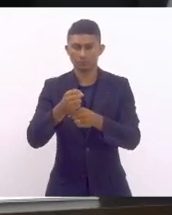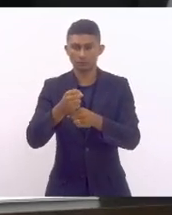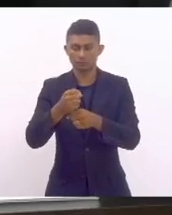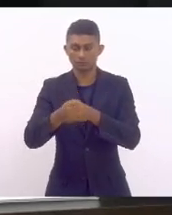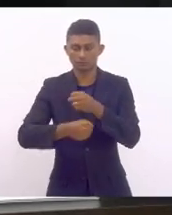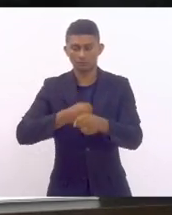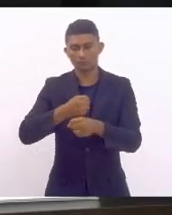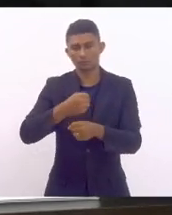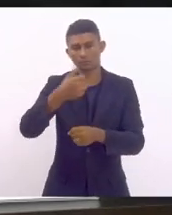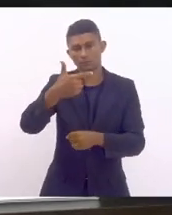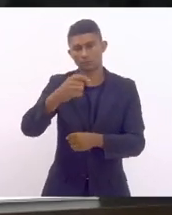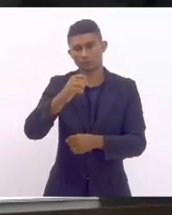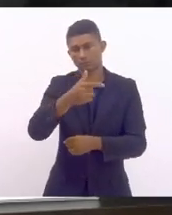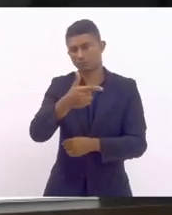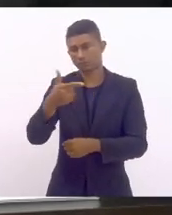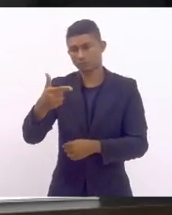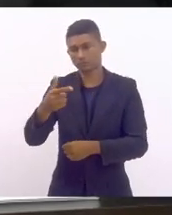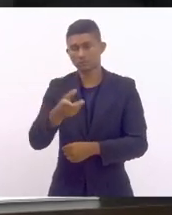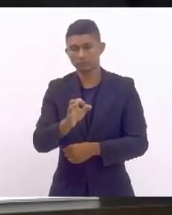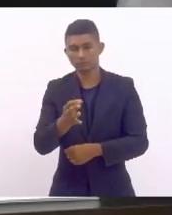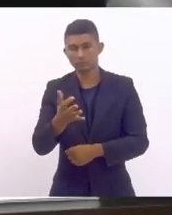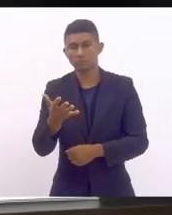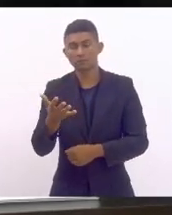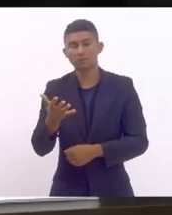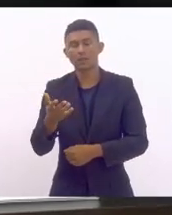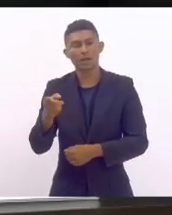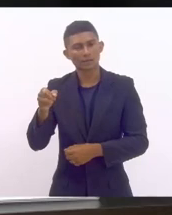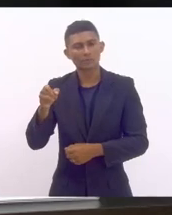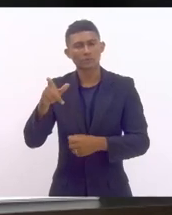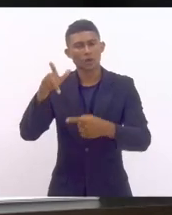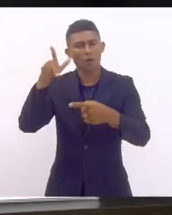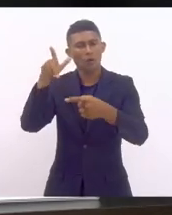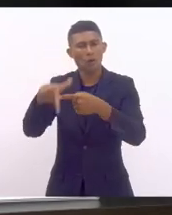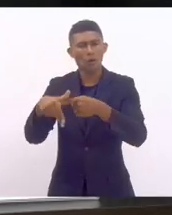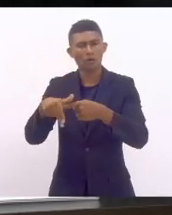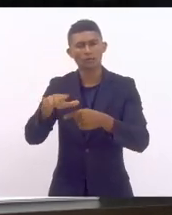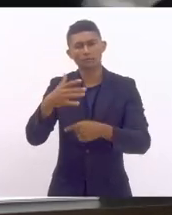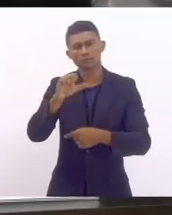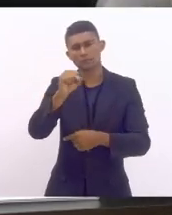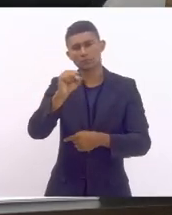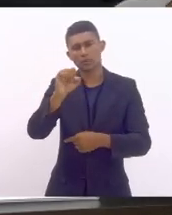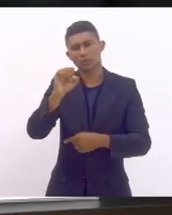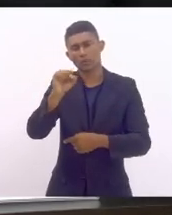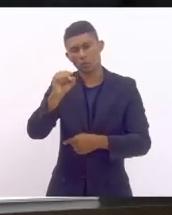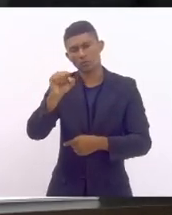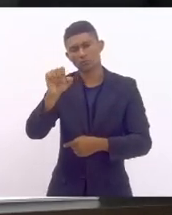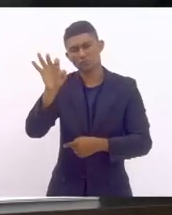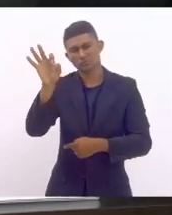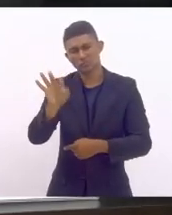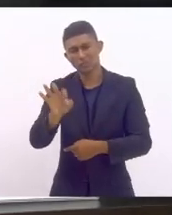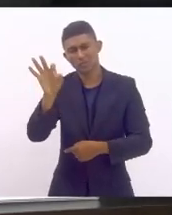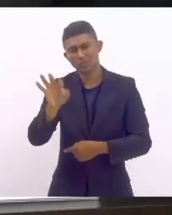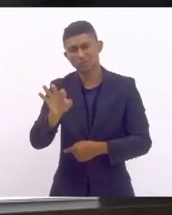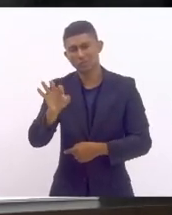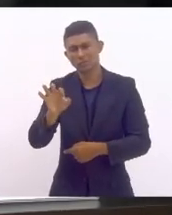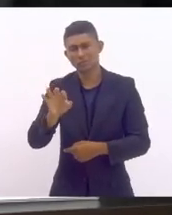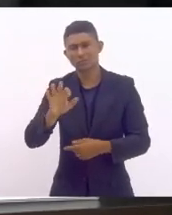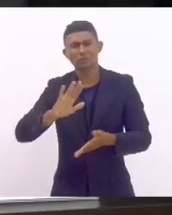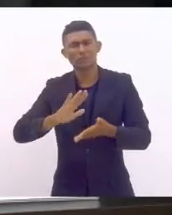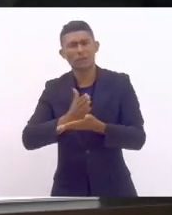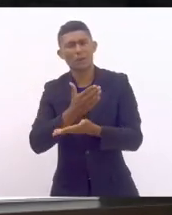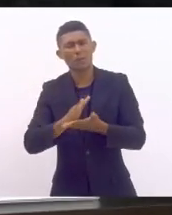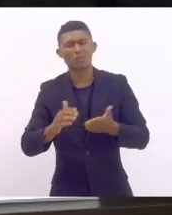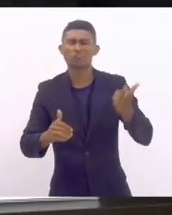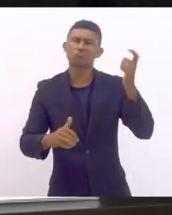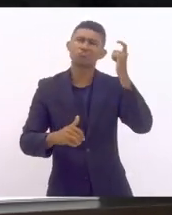bem 22 não é quando se fala de um corte de em torno de oito por cento para muitos no não tem erro